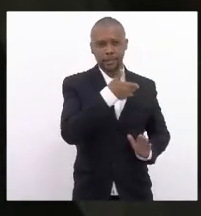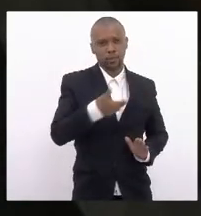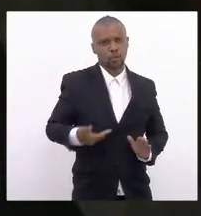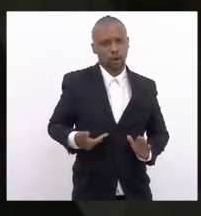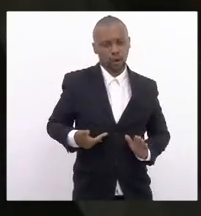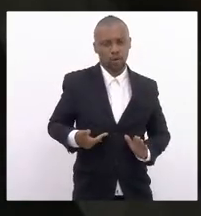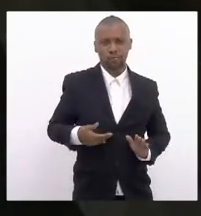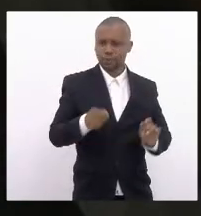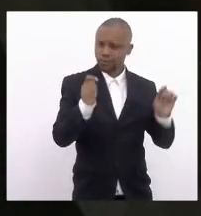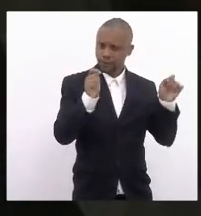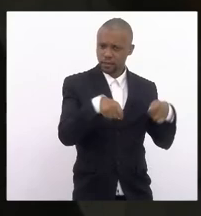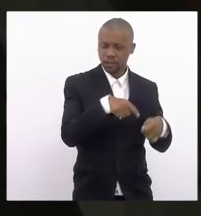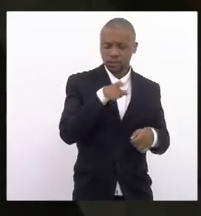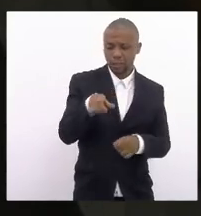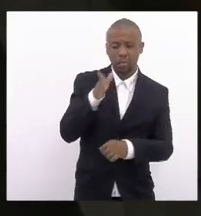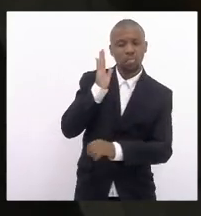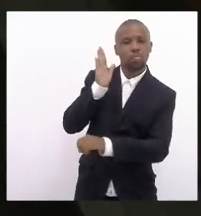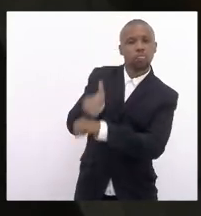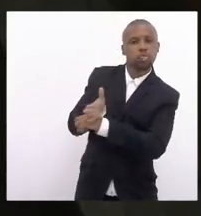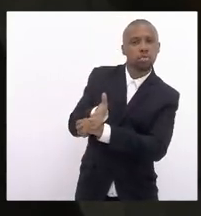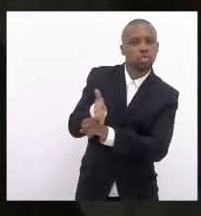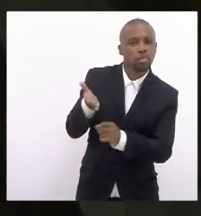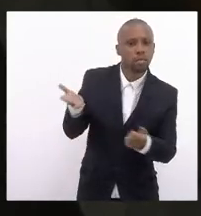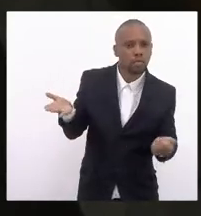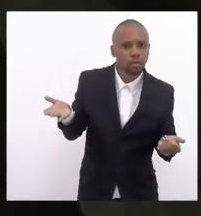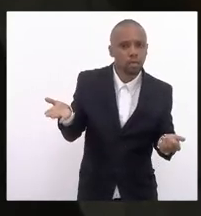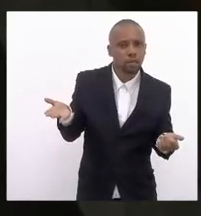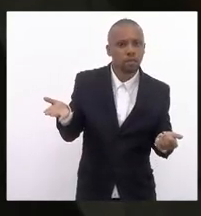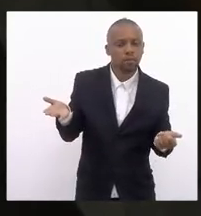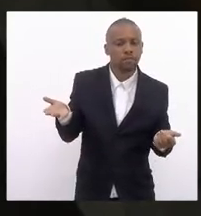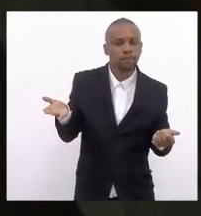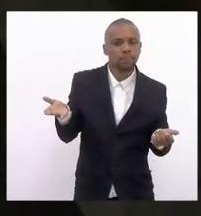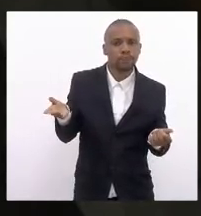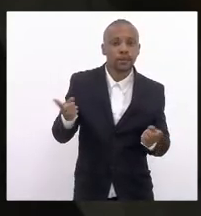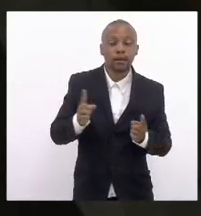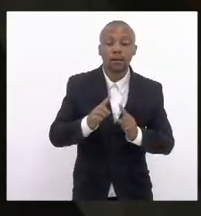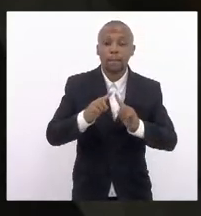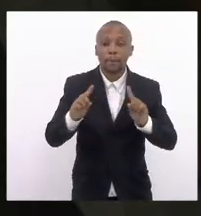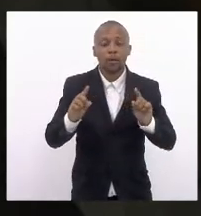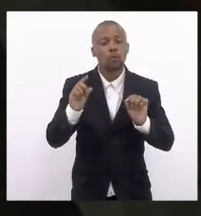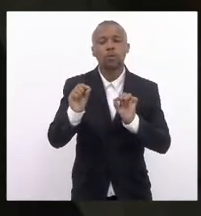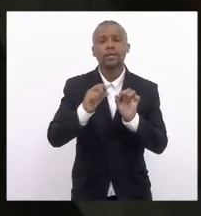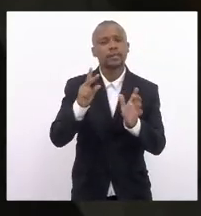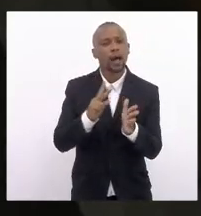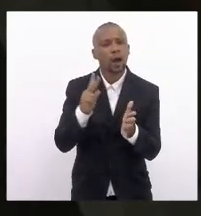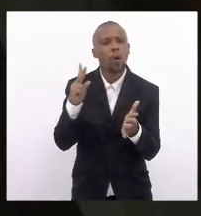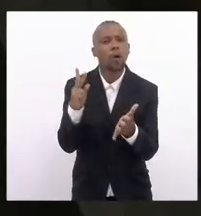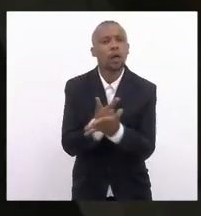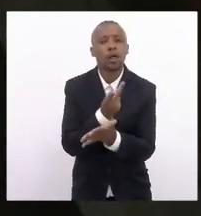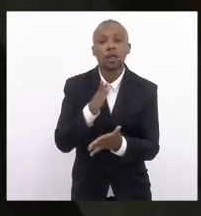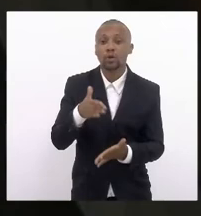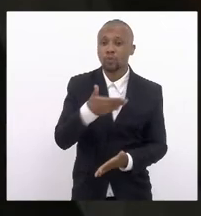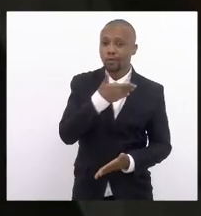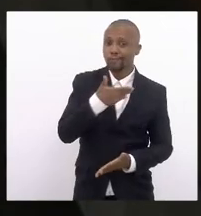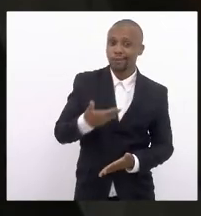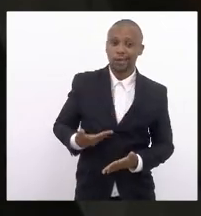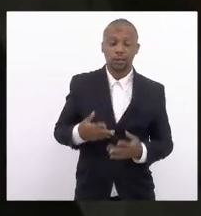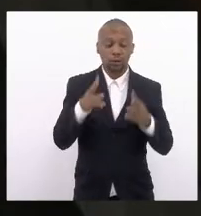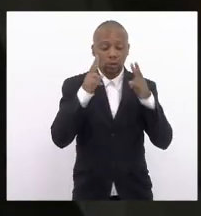Agora, a portaria, o governo quer cumprir. O que está acontecendo é que o governo não quer